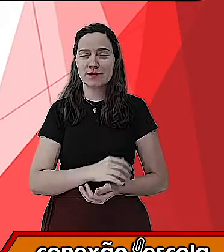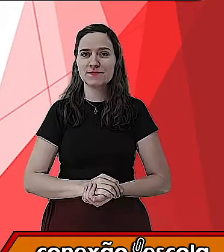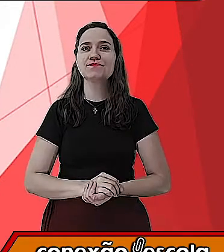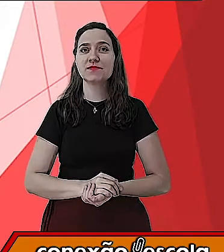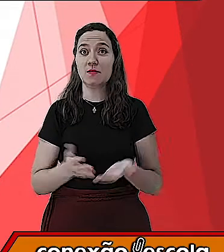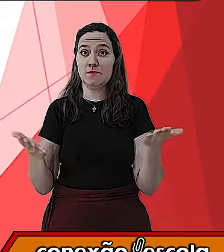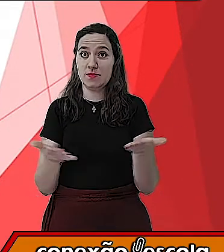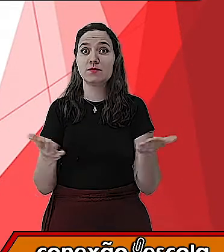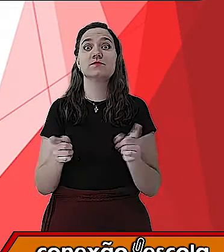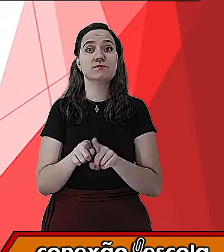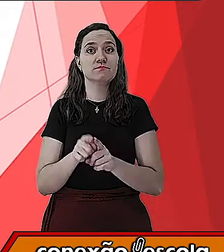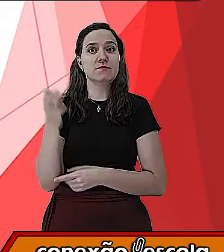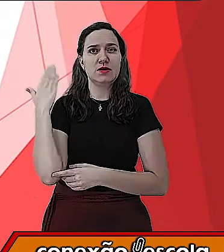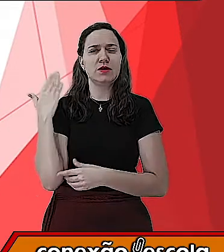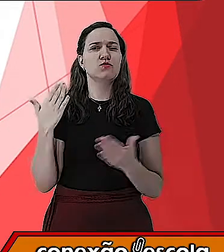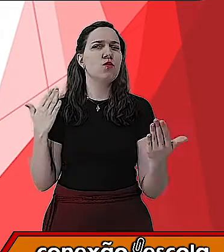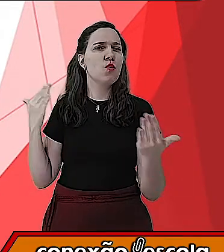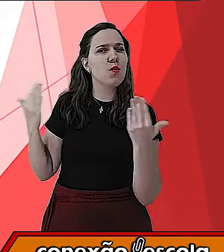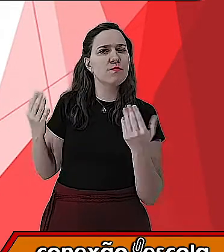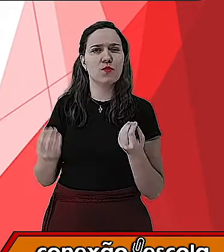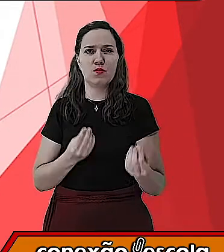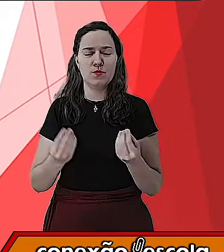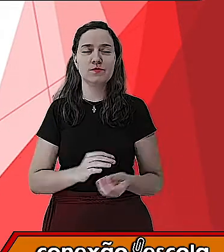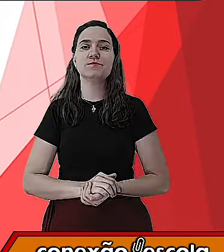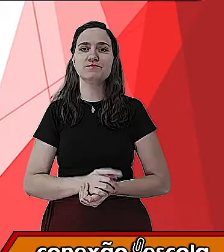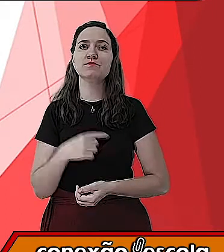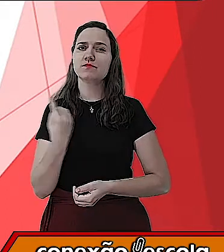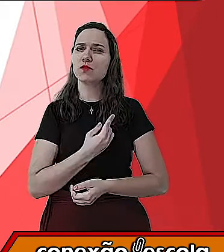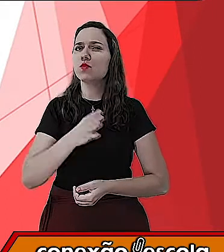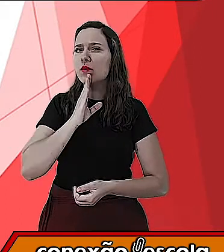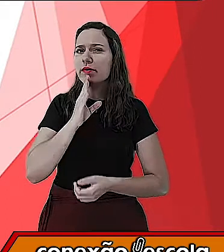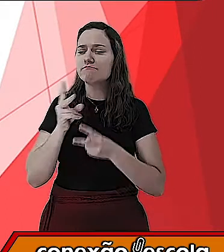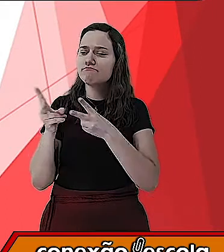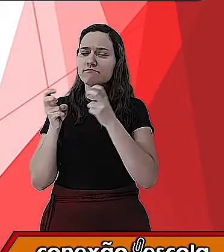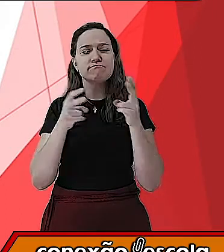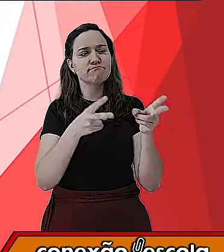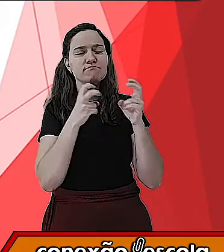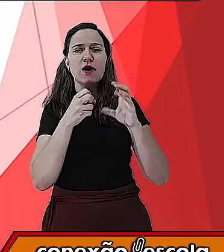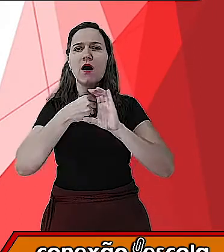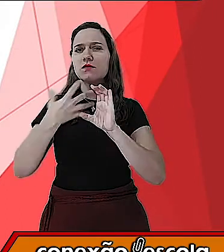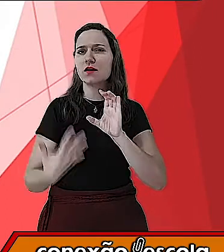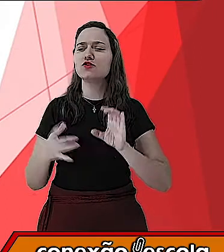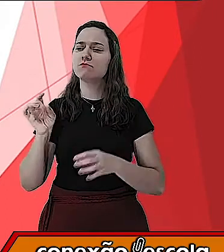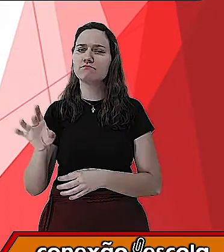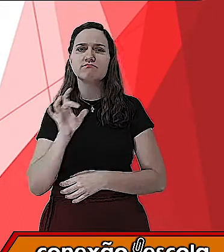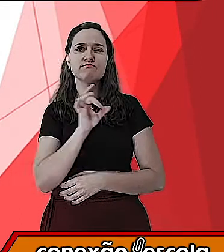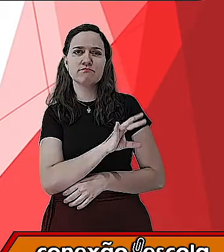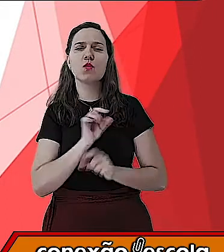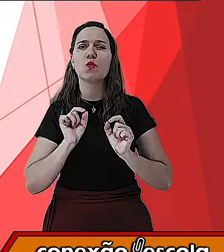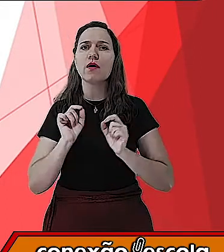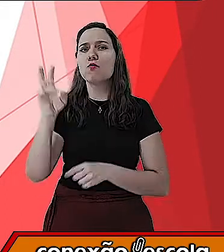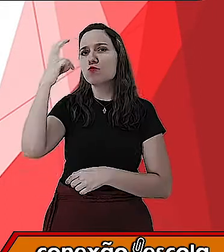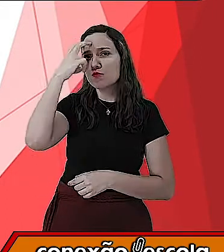comparando-os com os do passado. Conhecemos e observamos as peculiaridades e as semelhanças em